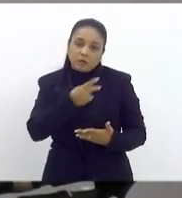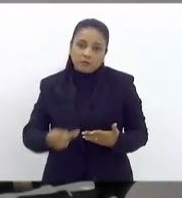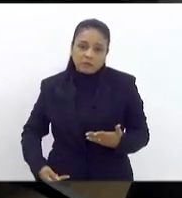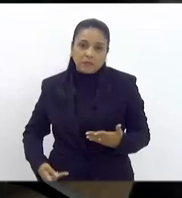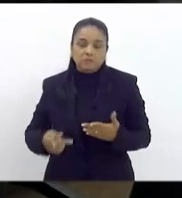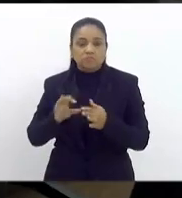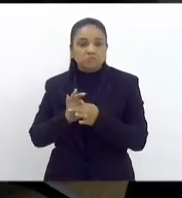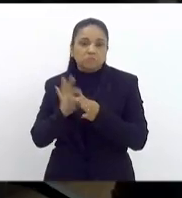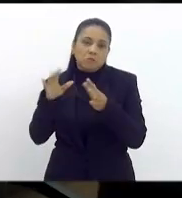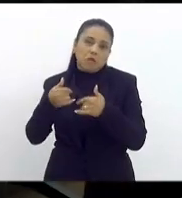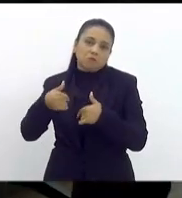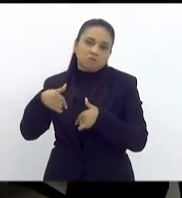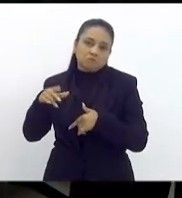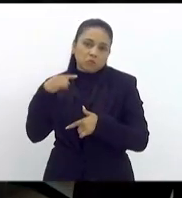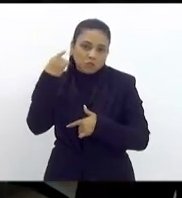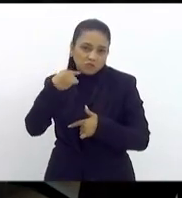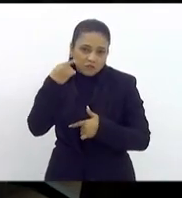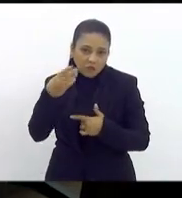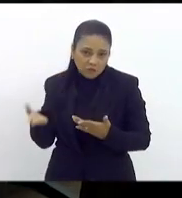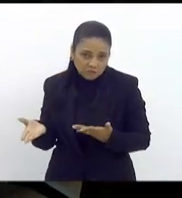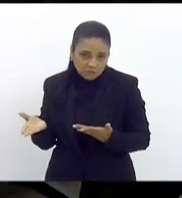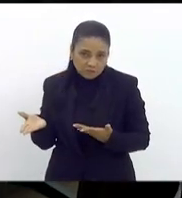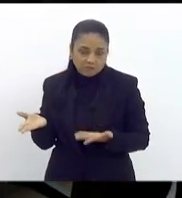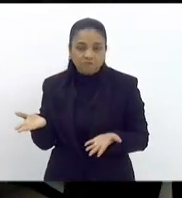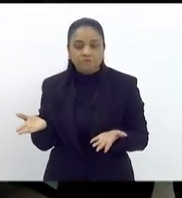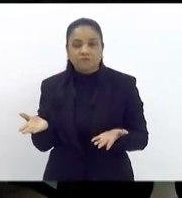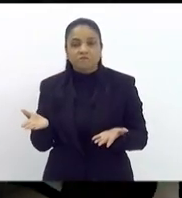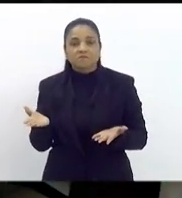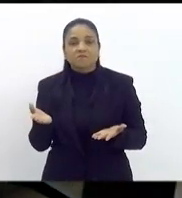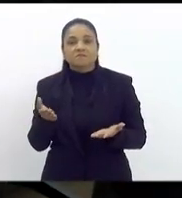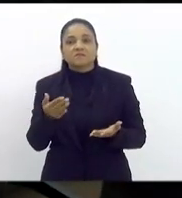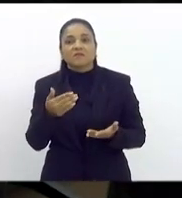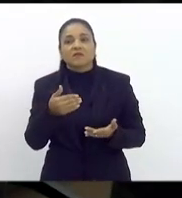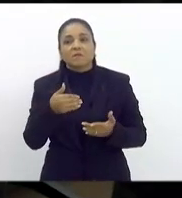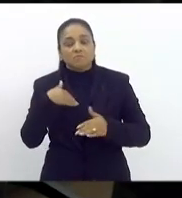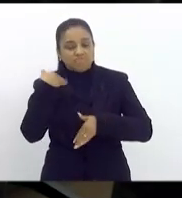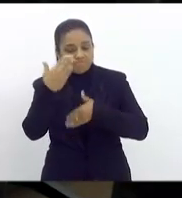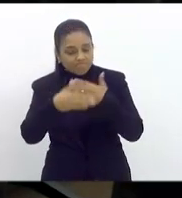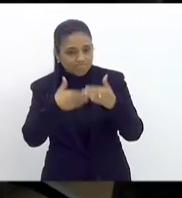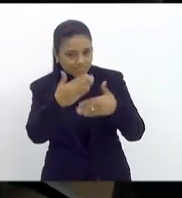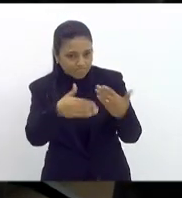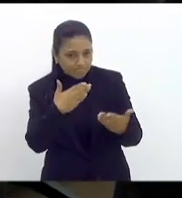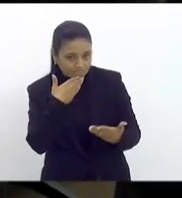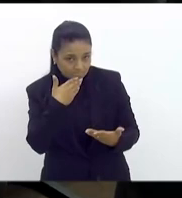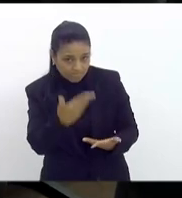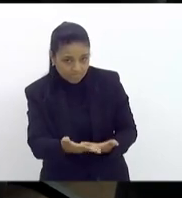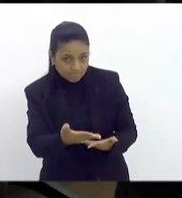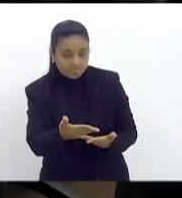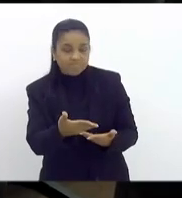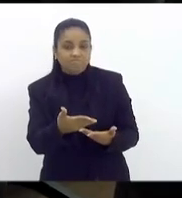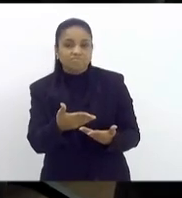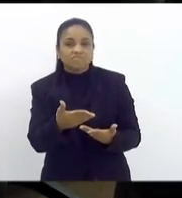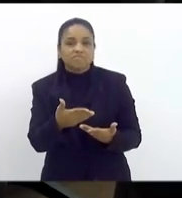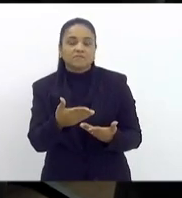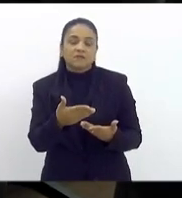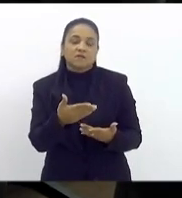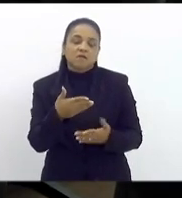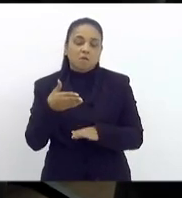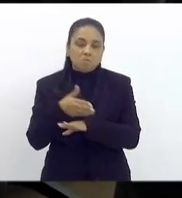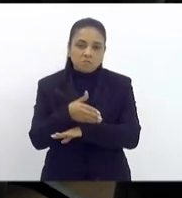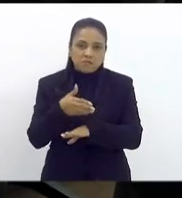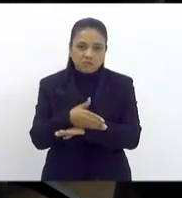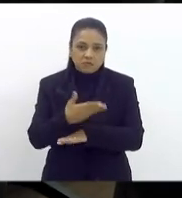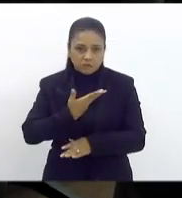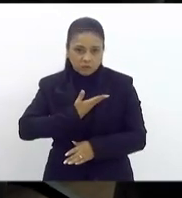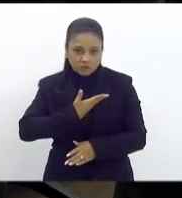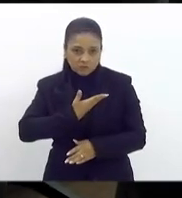que a gente possa avançar nos trabalhos e aproveitar a presença do ilustre colega, que a